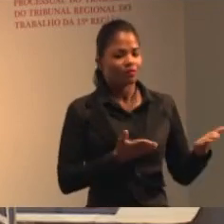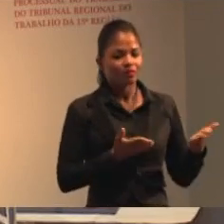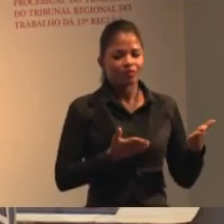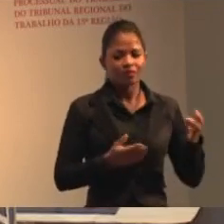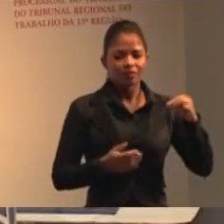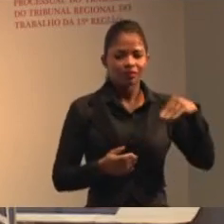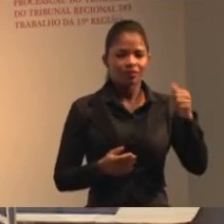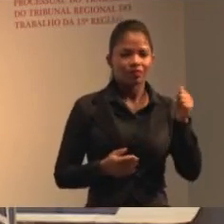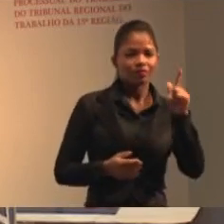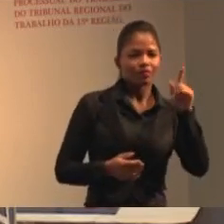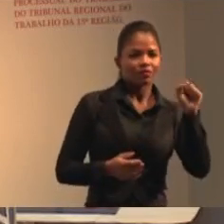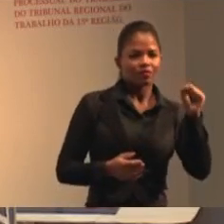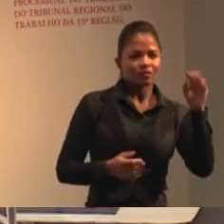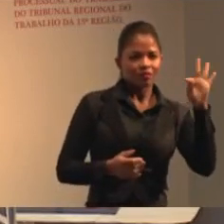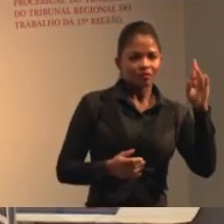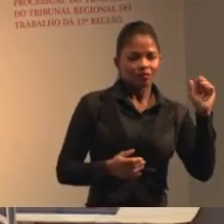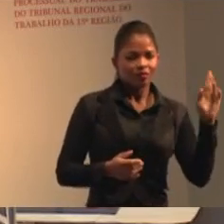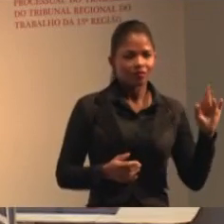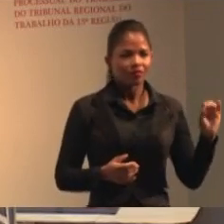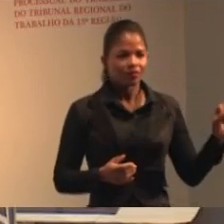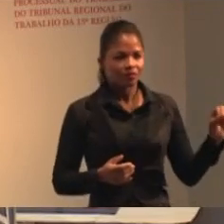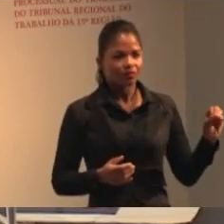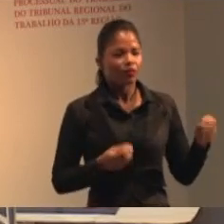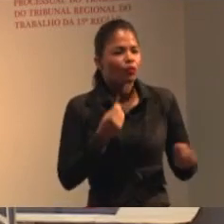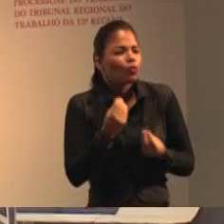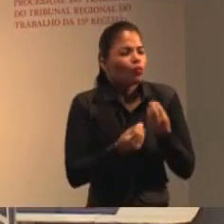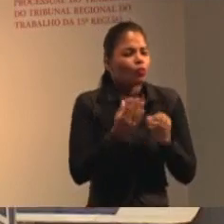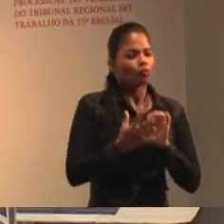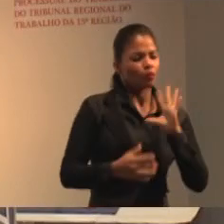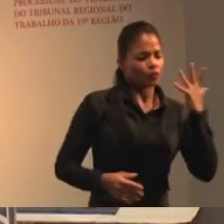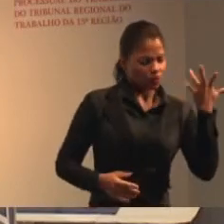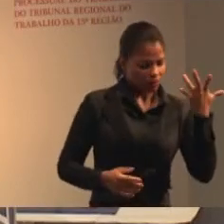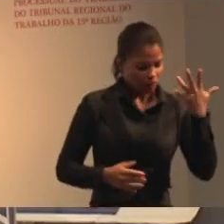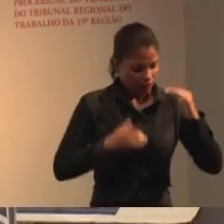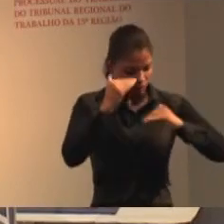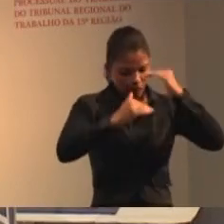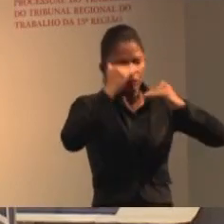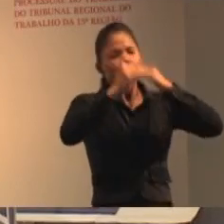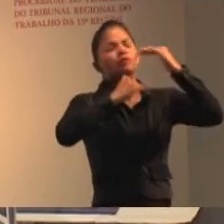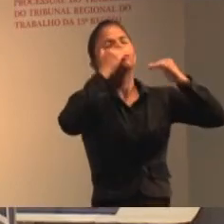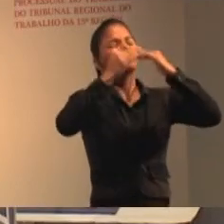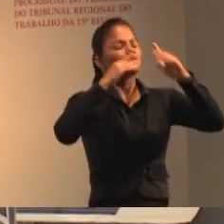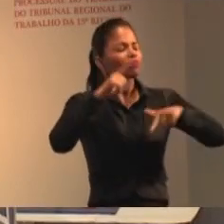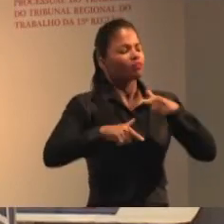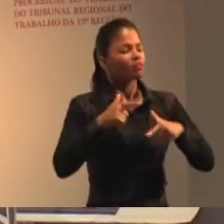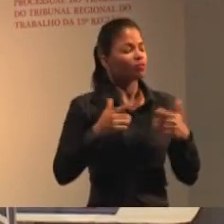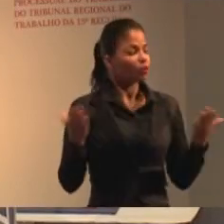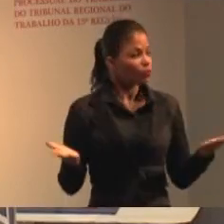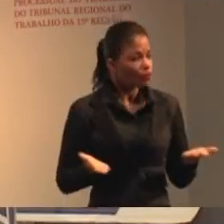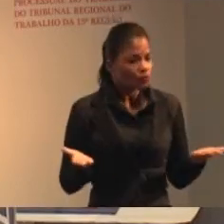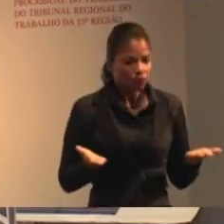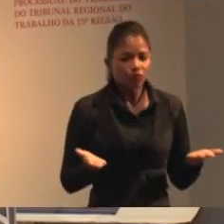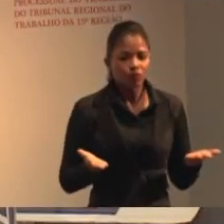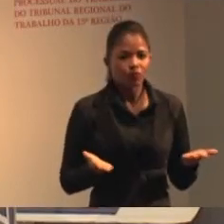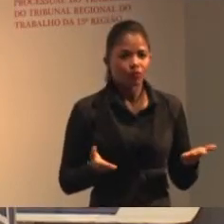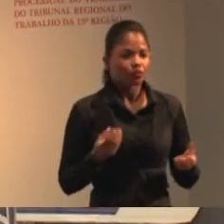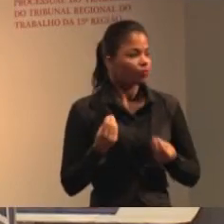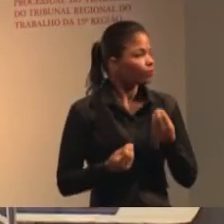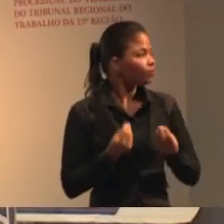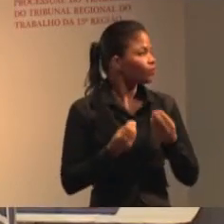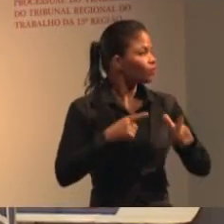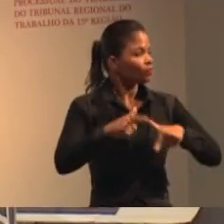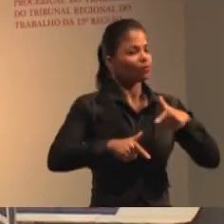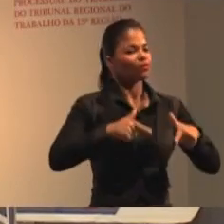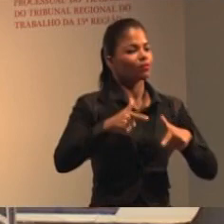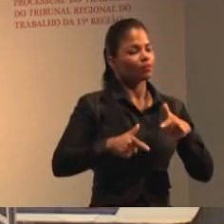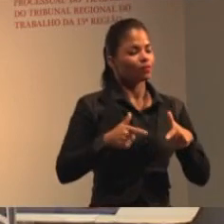magistrado. Como se dá esse processo de inserção na carreira hoje, na prática, para a magistratura do